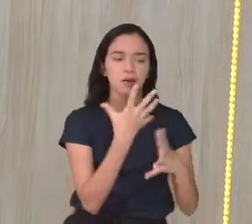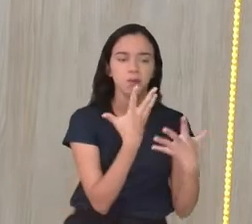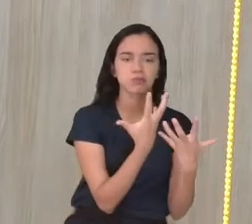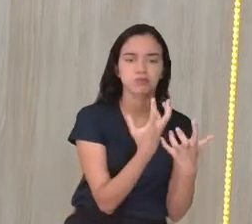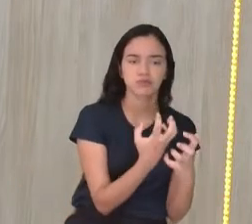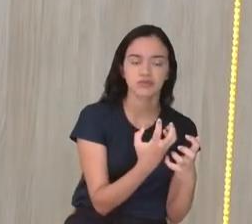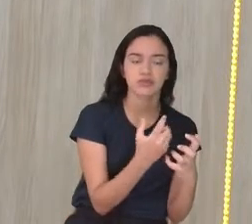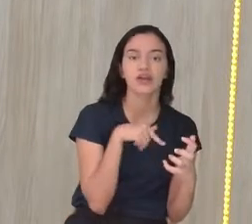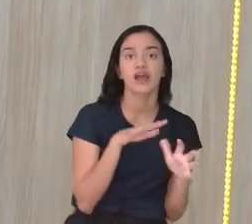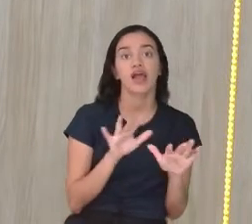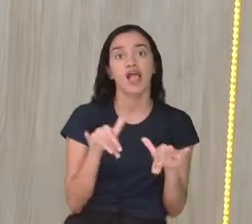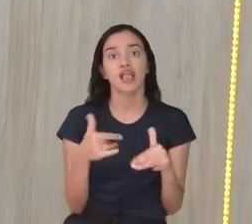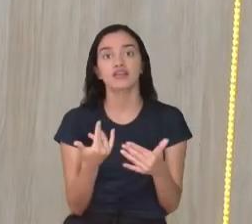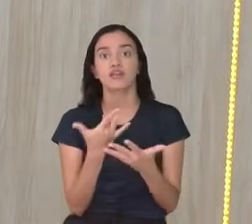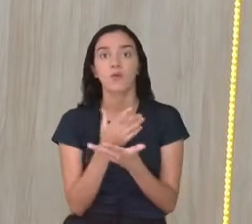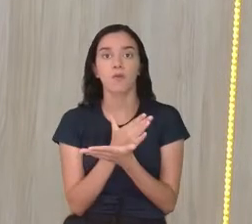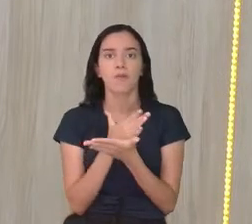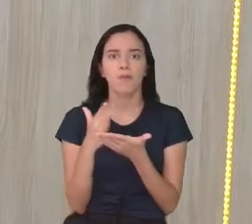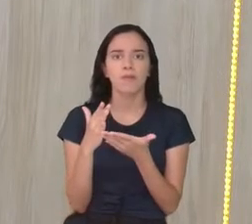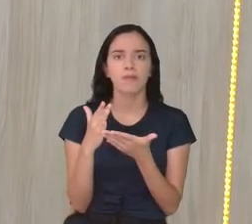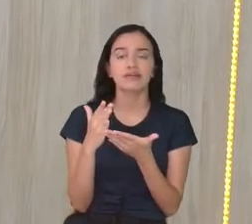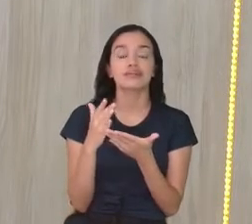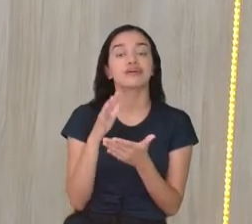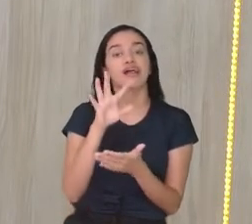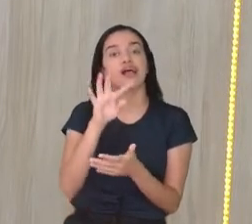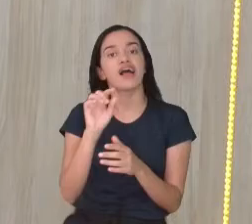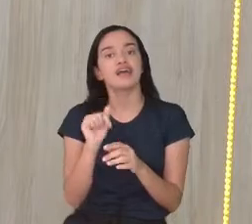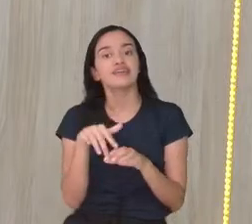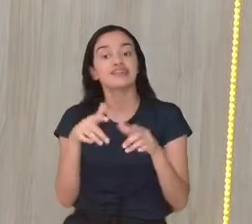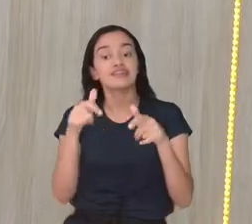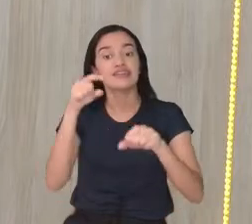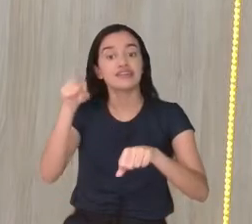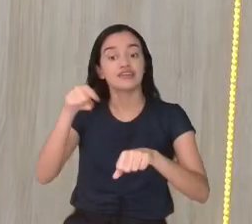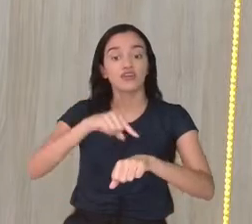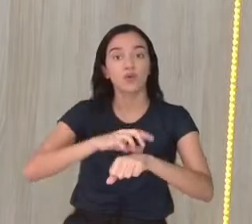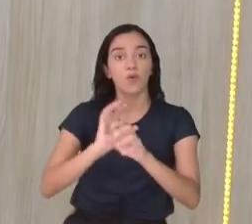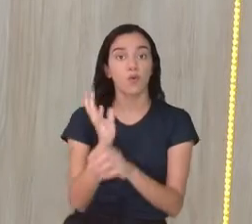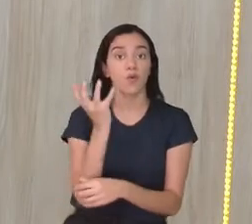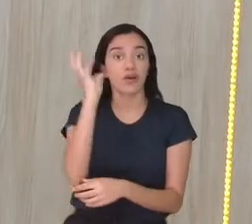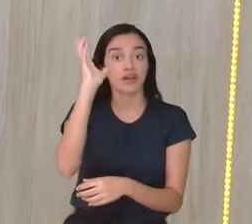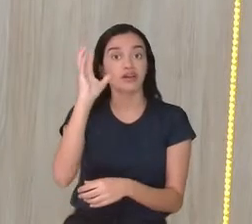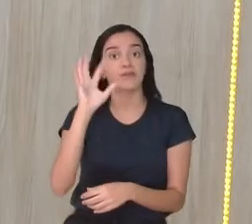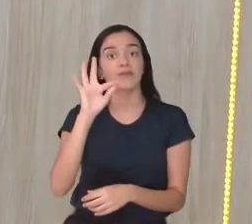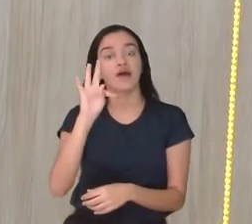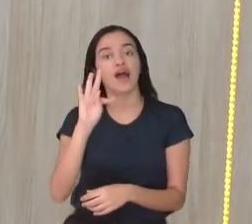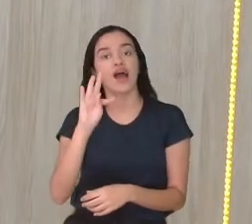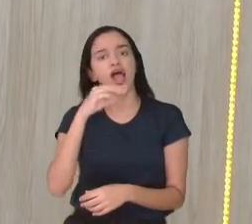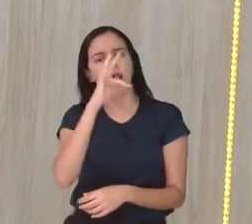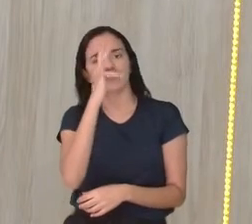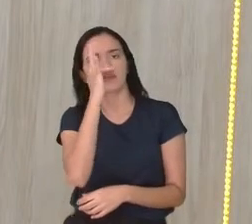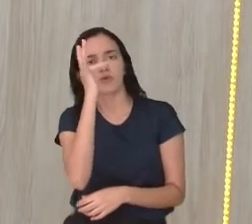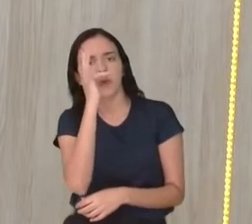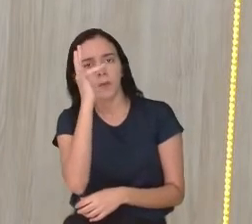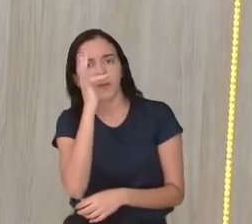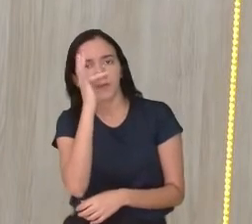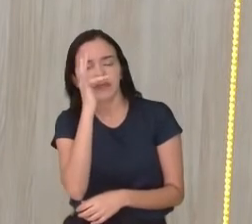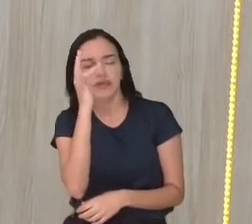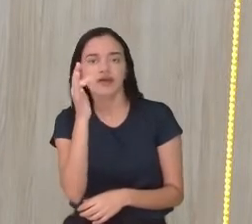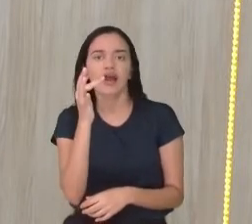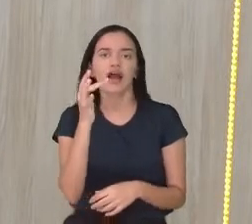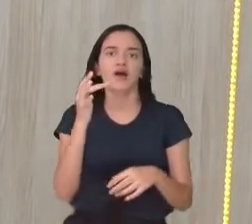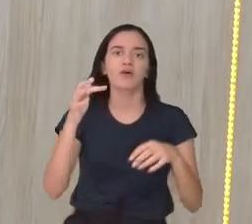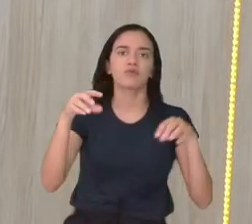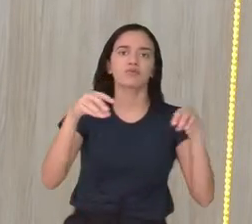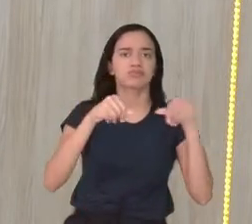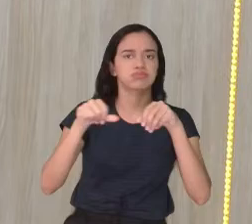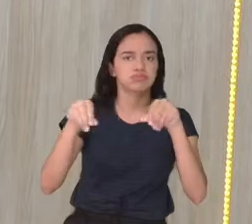começa a definir ali se o clima é temperado, se o clima é semiárido, se o clima é tropical, fazendo essa análise